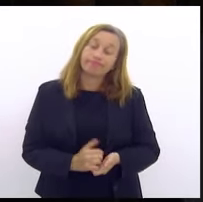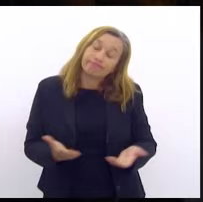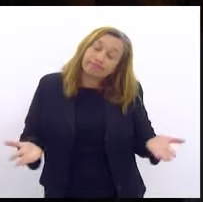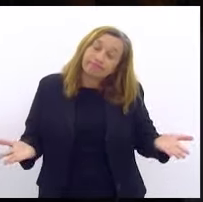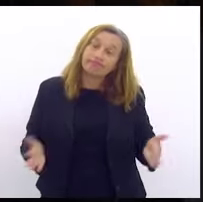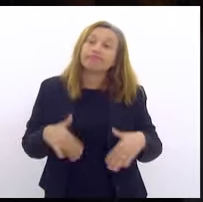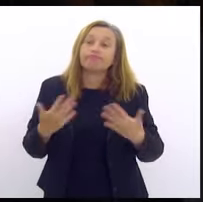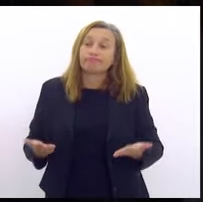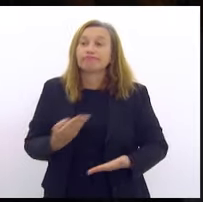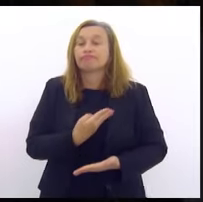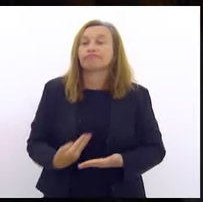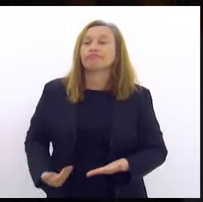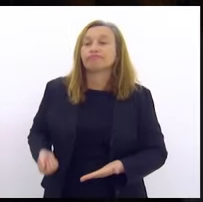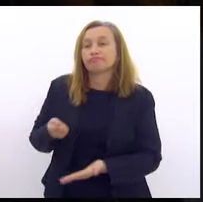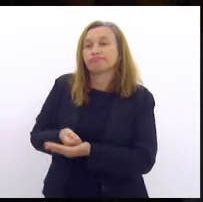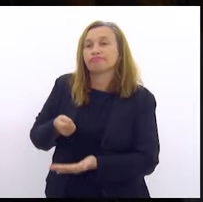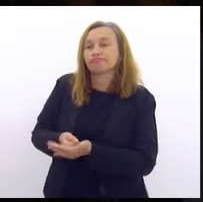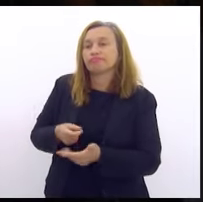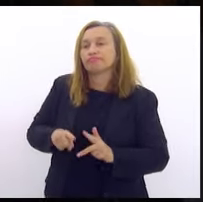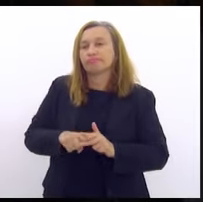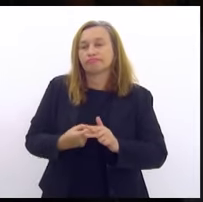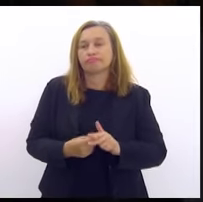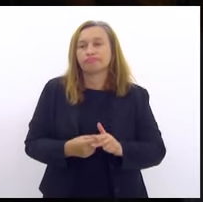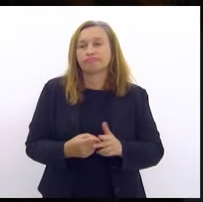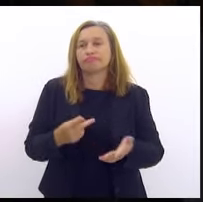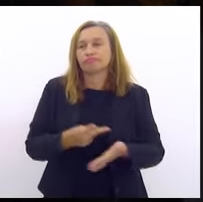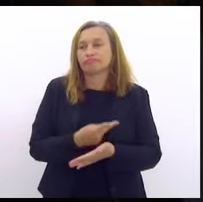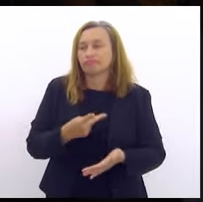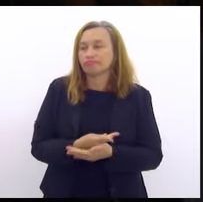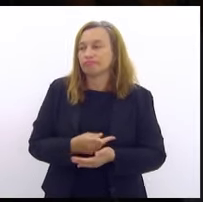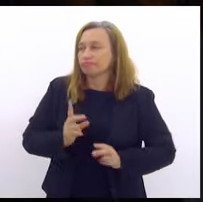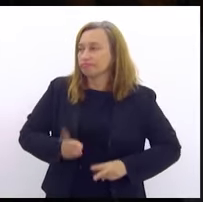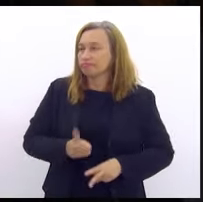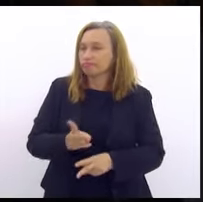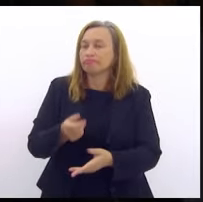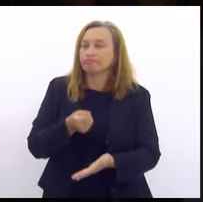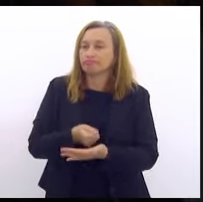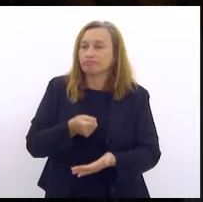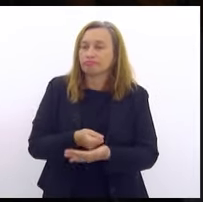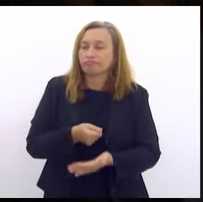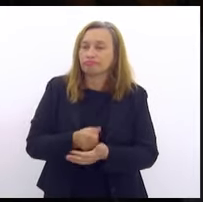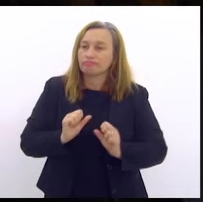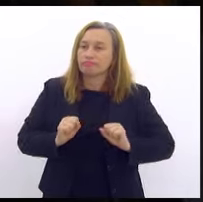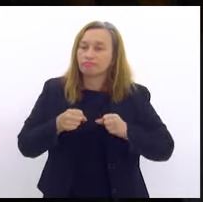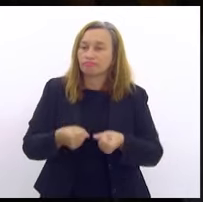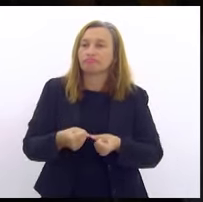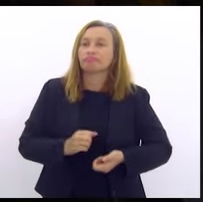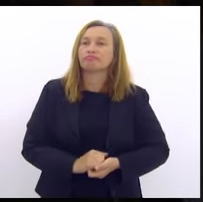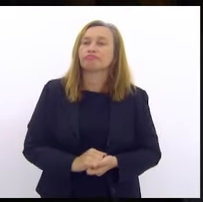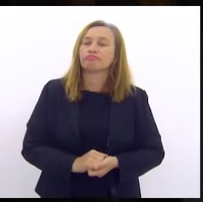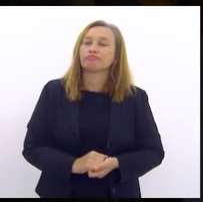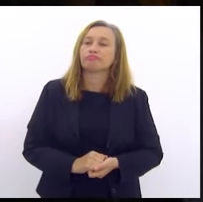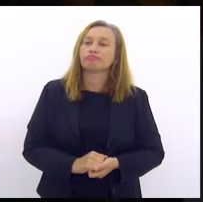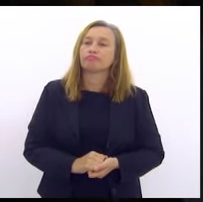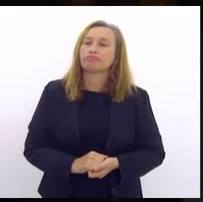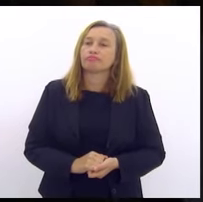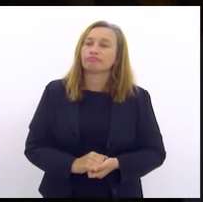Então, o governo tem a obrigação de corrigir essas injustiças. A gente vai continuar cobrando, vai continuar se dedicando. Não é à